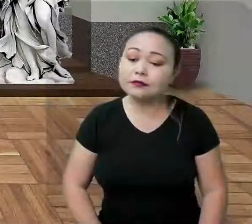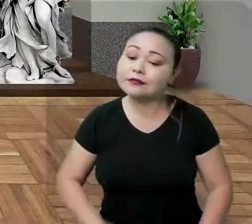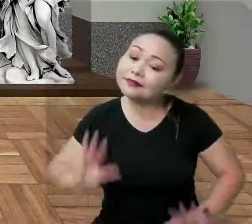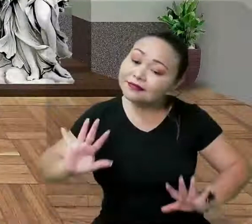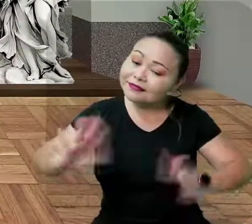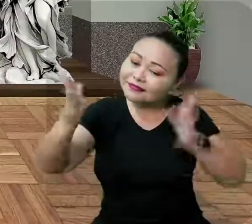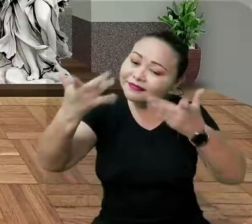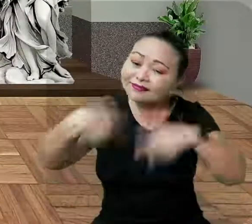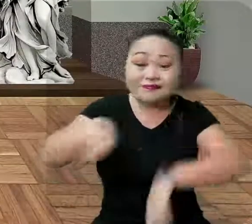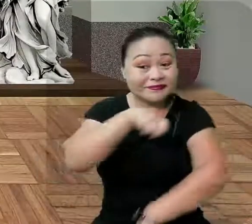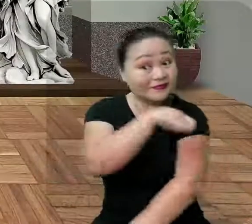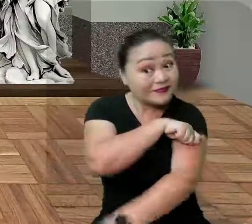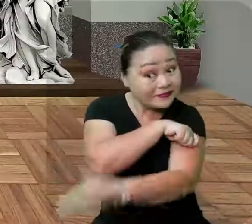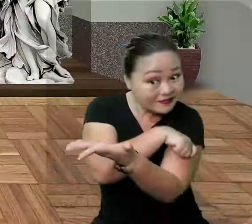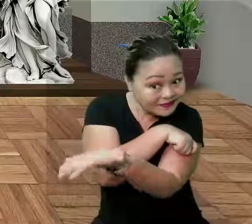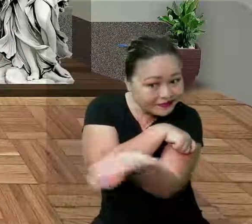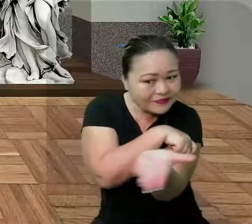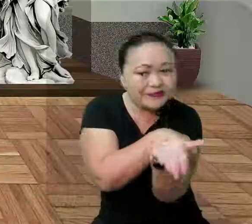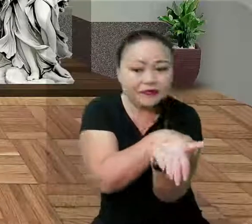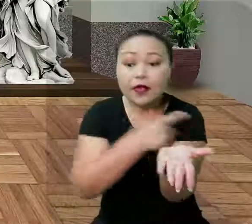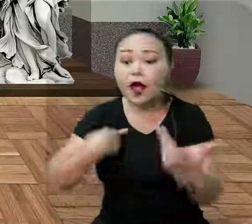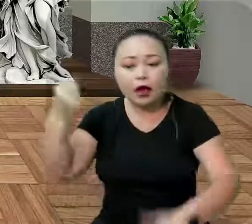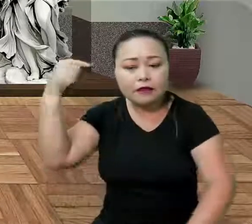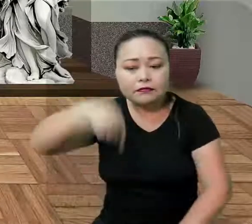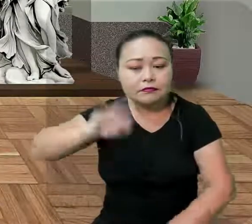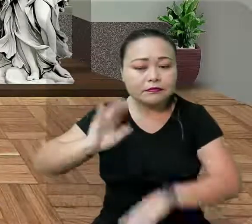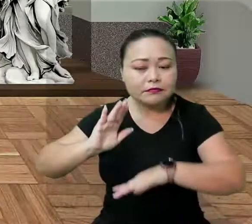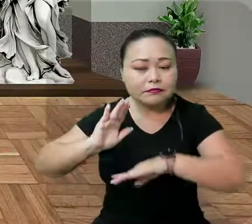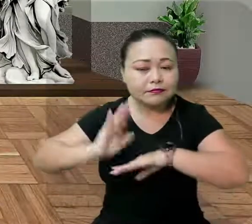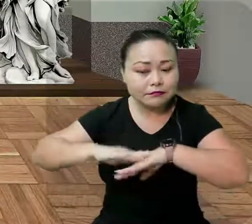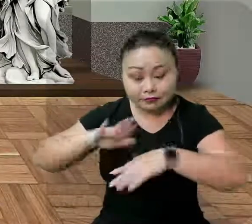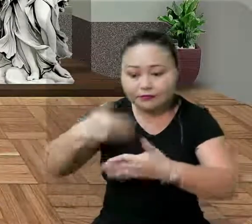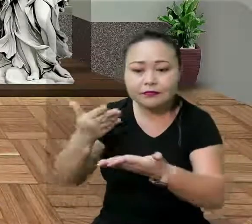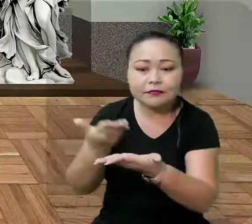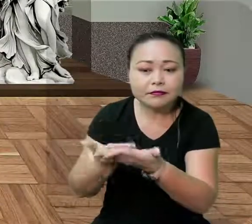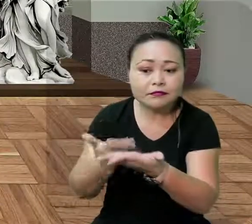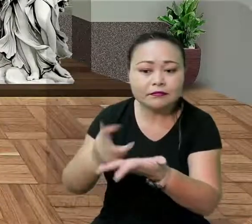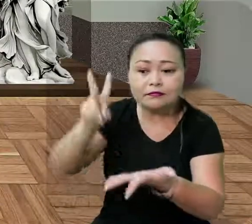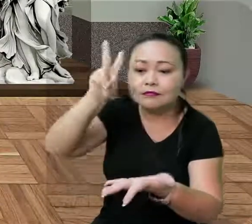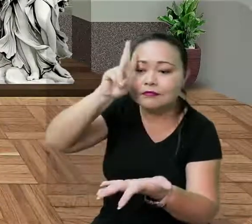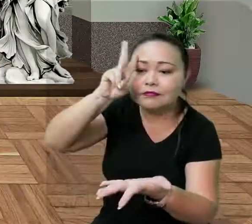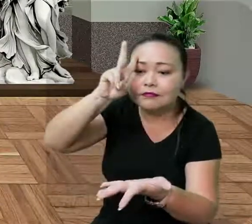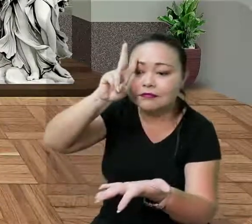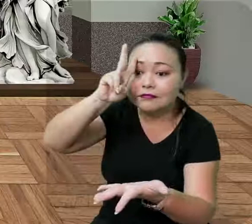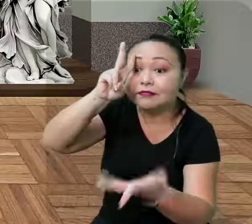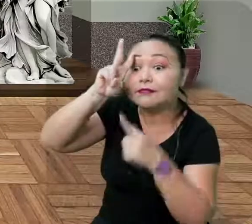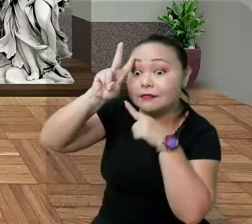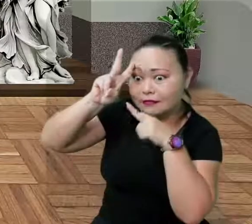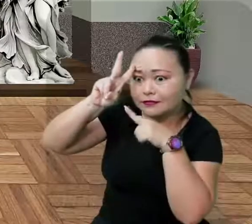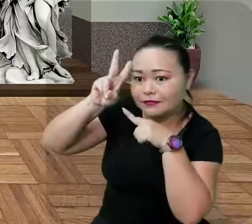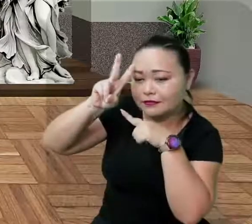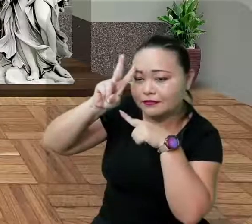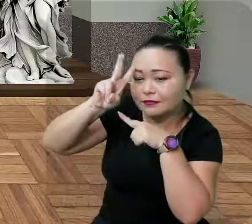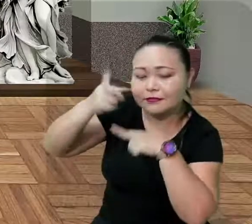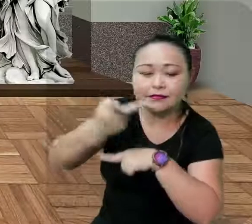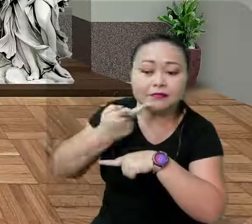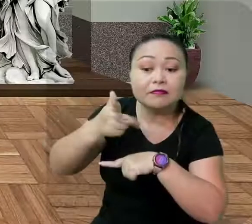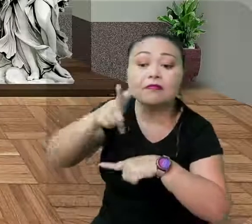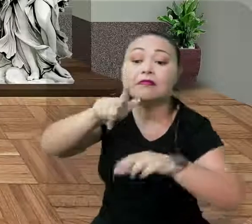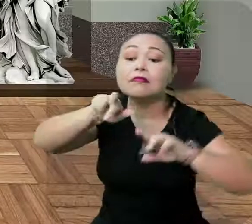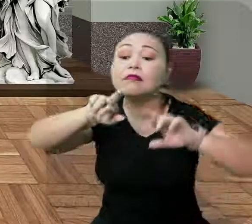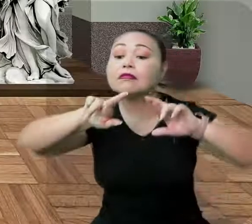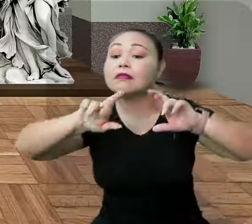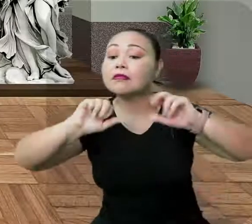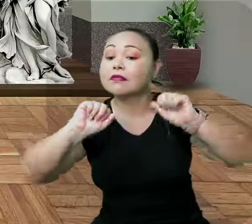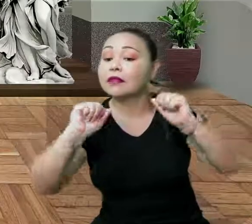e Salve salve alunos voltamos aí para mais uma aula de história é eu digo uma